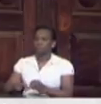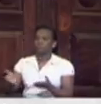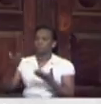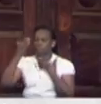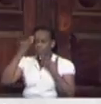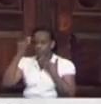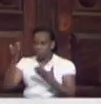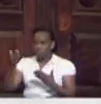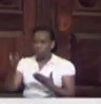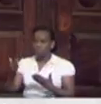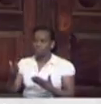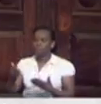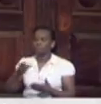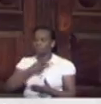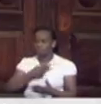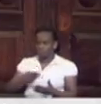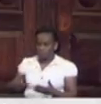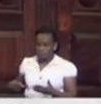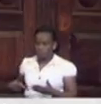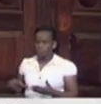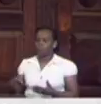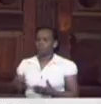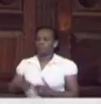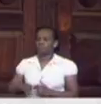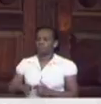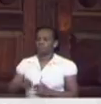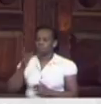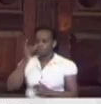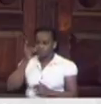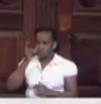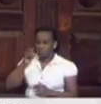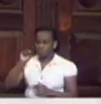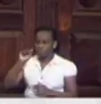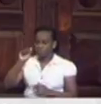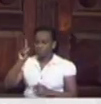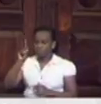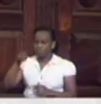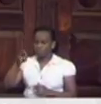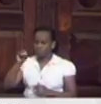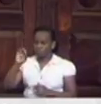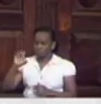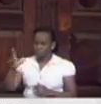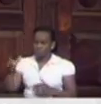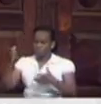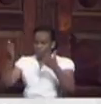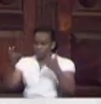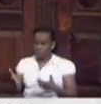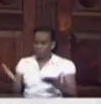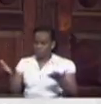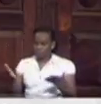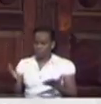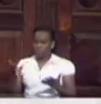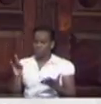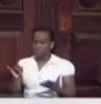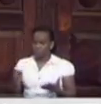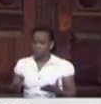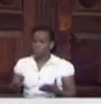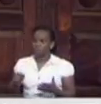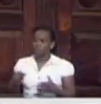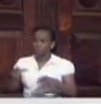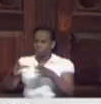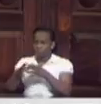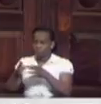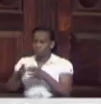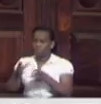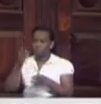Obrigado, senhor presidente. Deputado doutor Sadi Noel, queria registrar que no dia de hoje, na Câmara Municipal